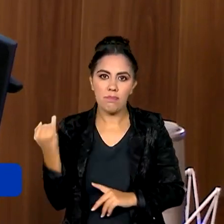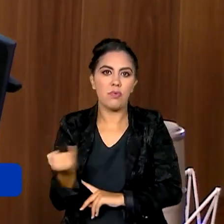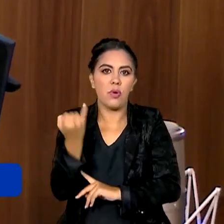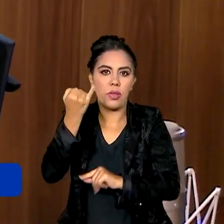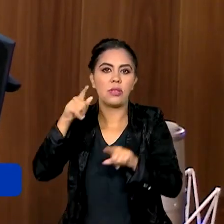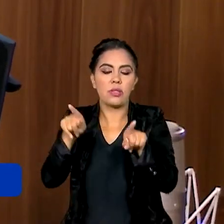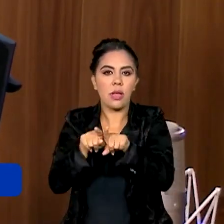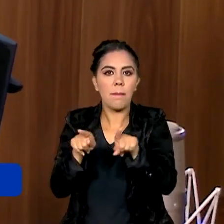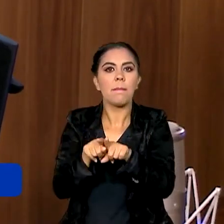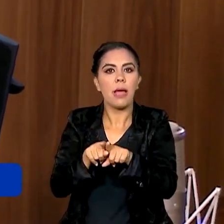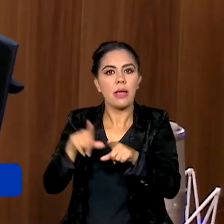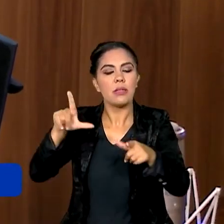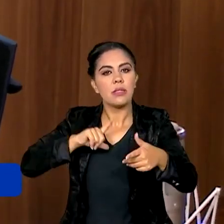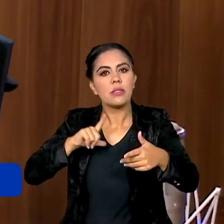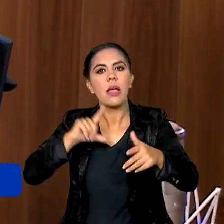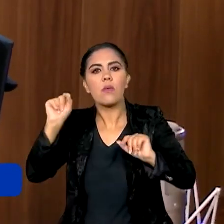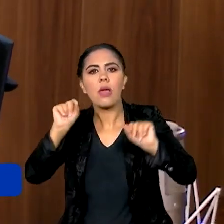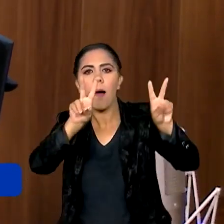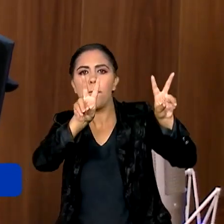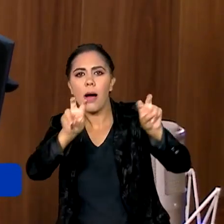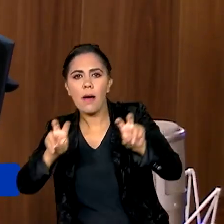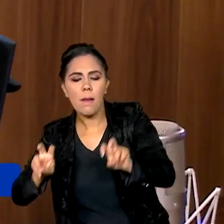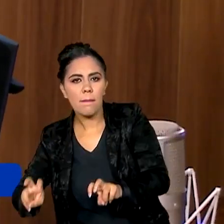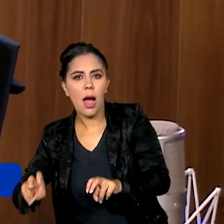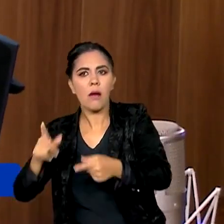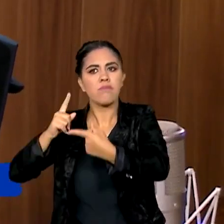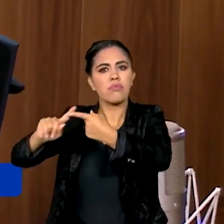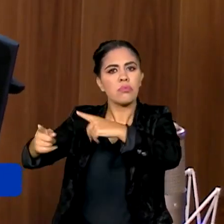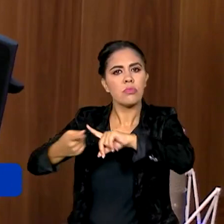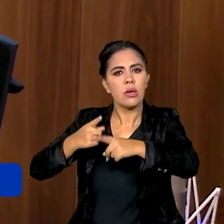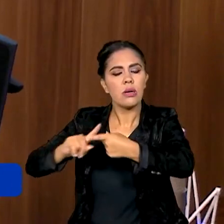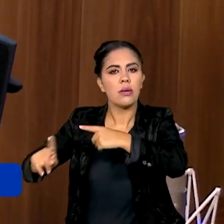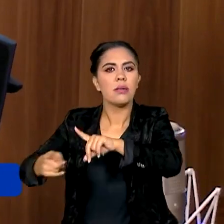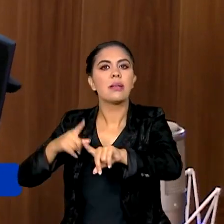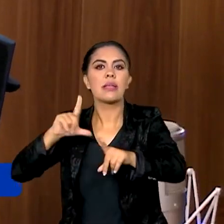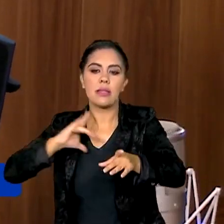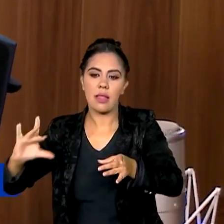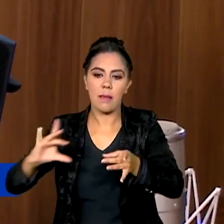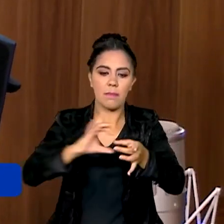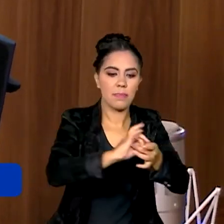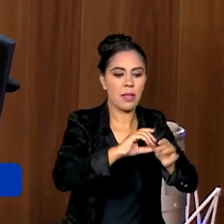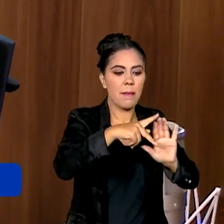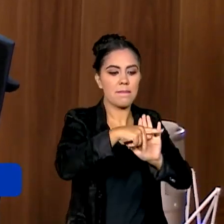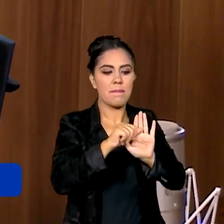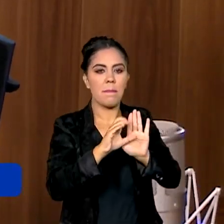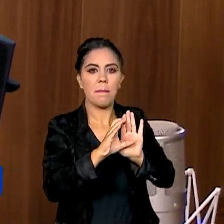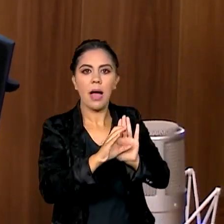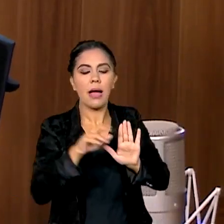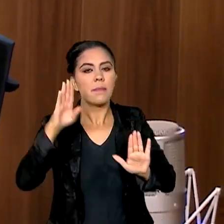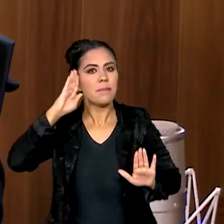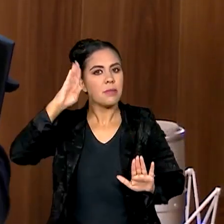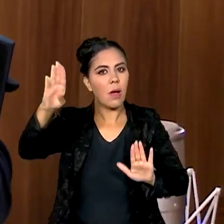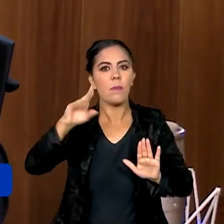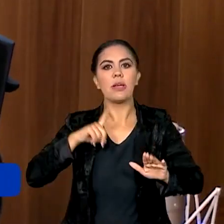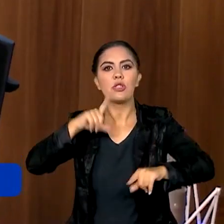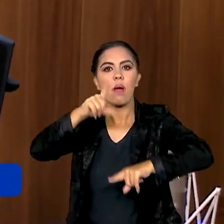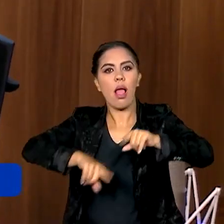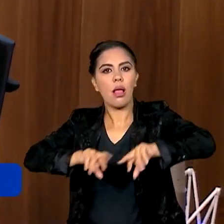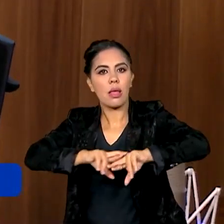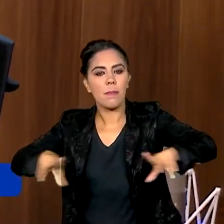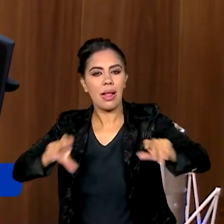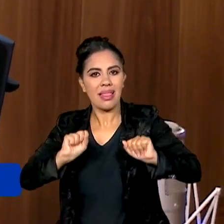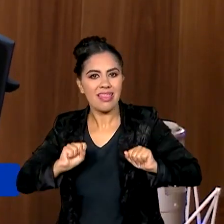vários entendimentos estão sendo feitos, inclusive na área que faz parte do pacto também, na área da defesa, né, com equipamentos de defesa, na área